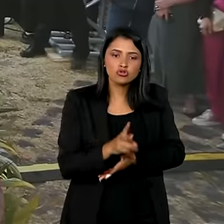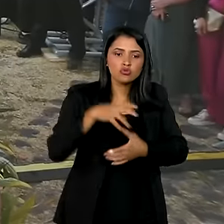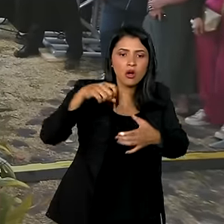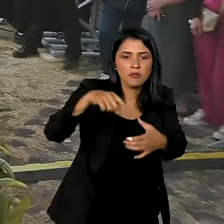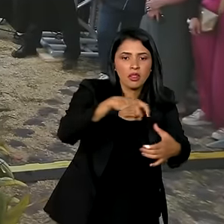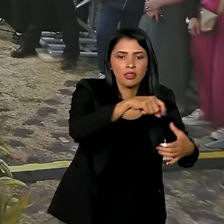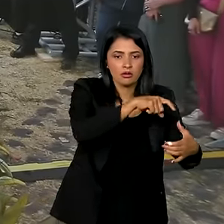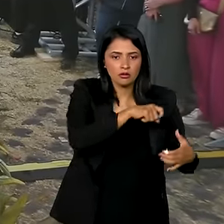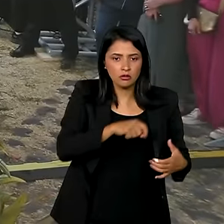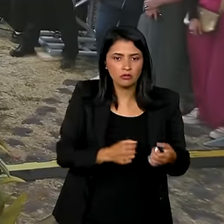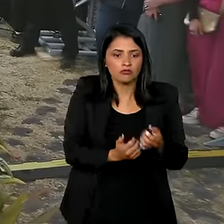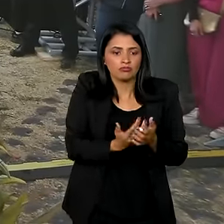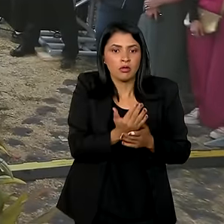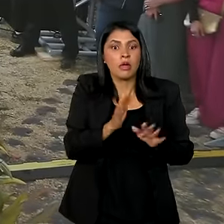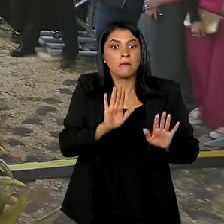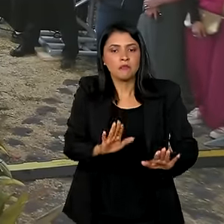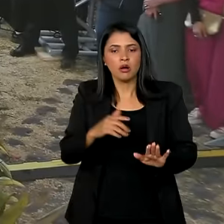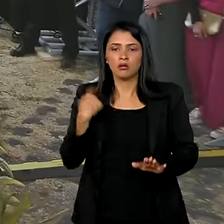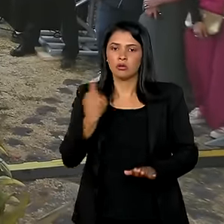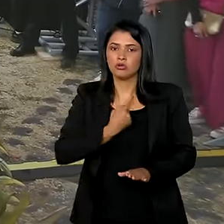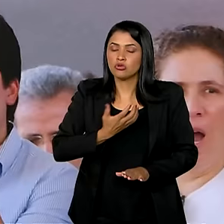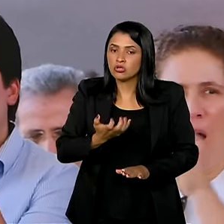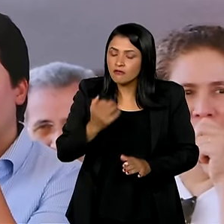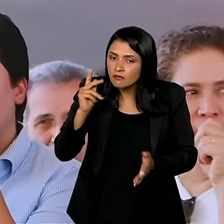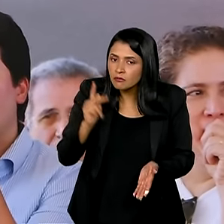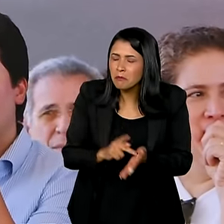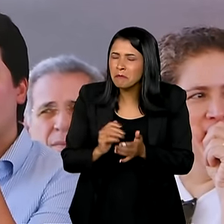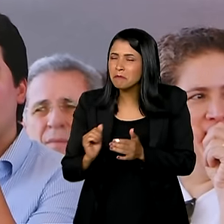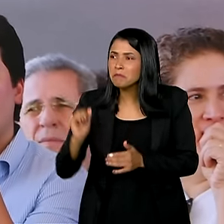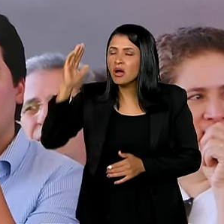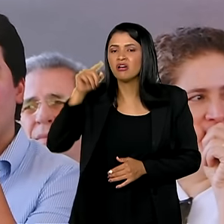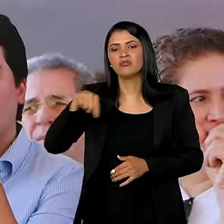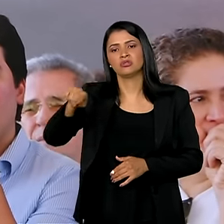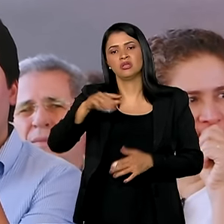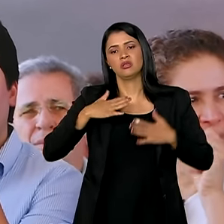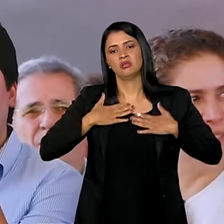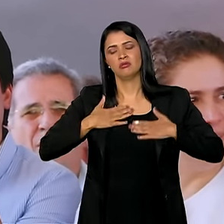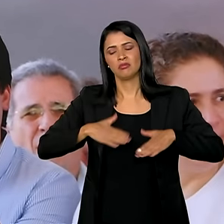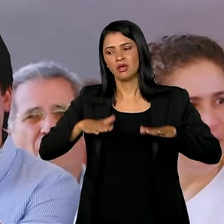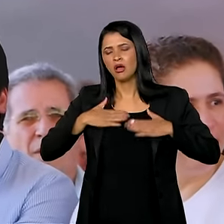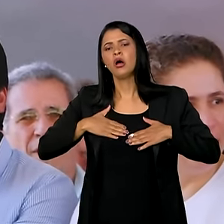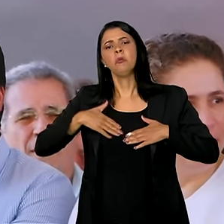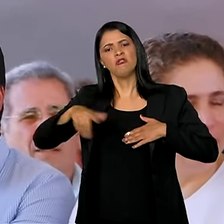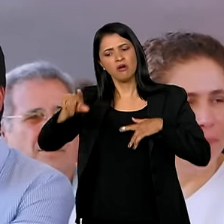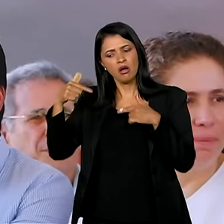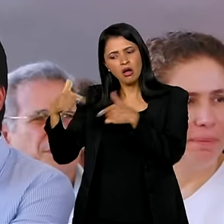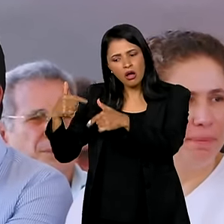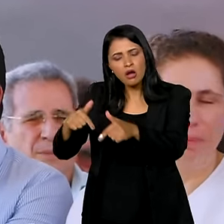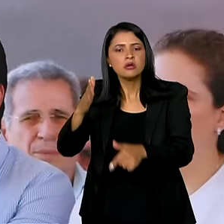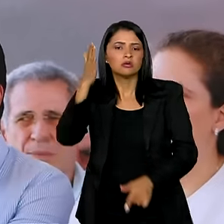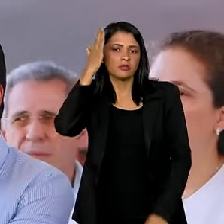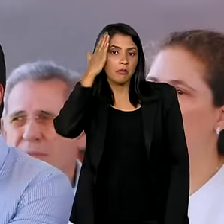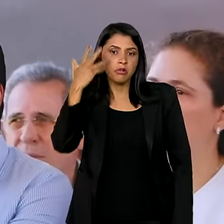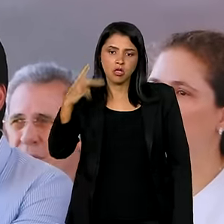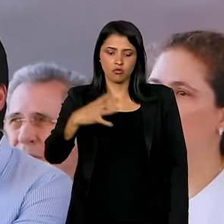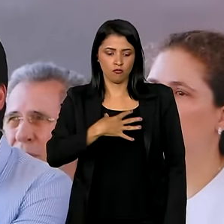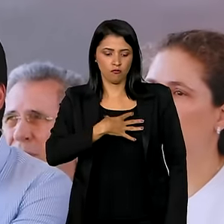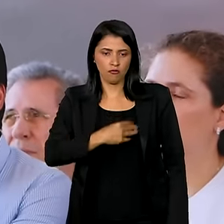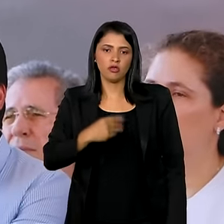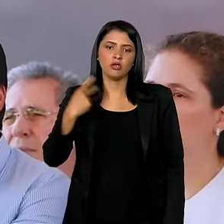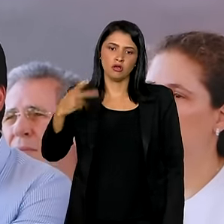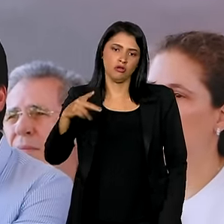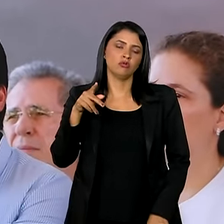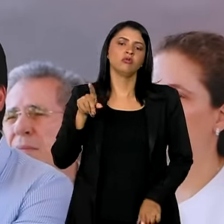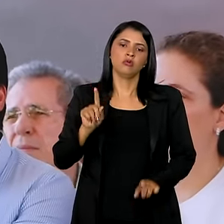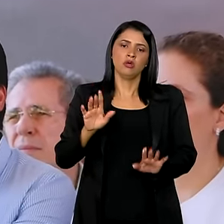Mas, sobretudo, o que nós queremos é que vocês tenham tranquilidade de trabalhar, sabendo que os filhos de vocês e as